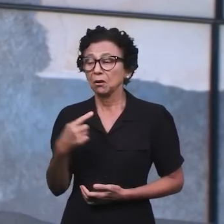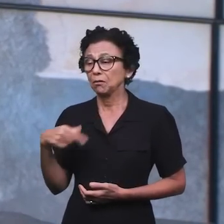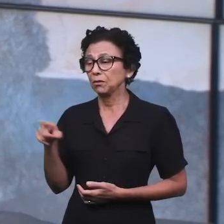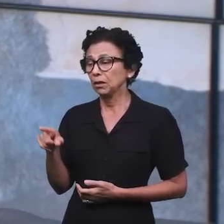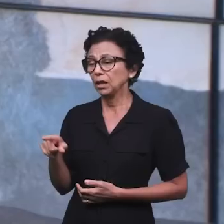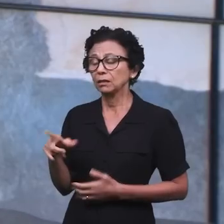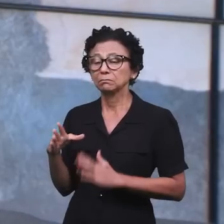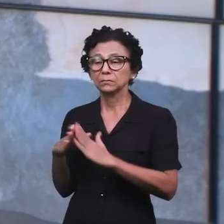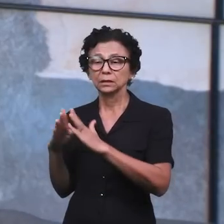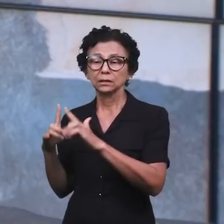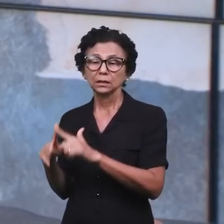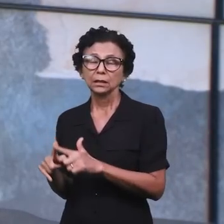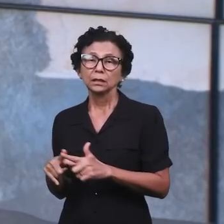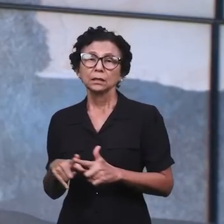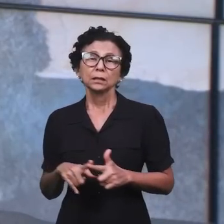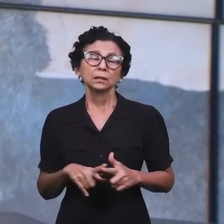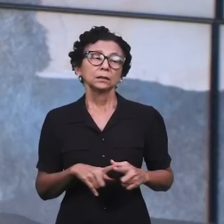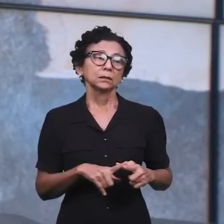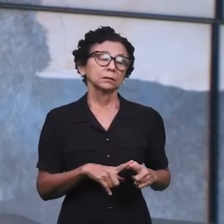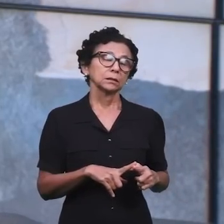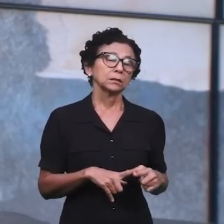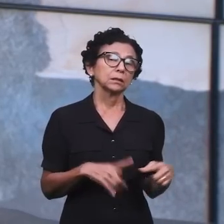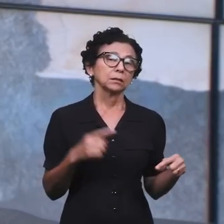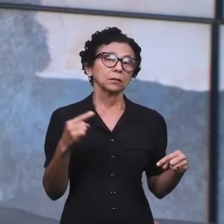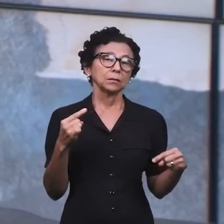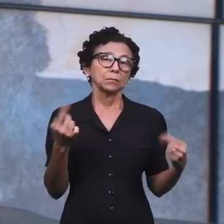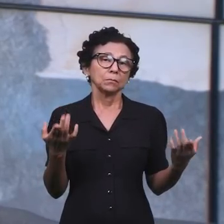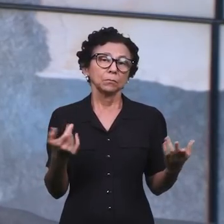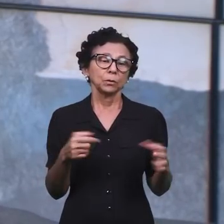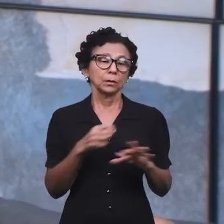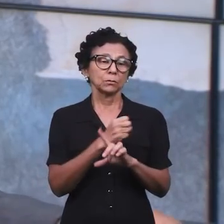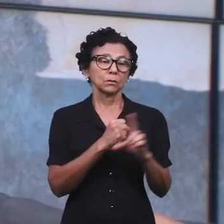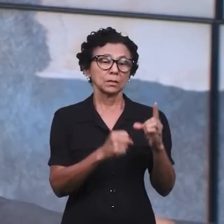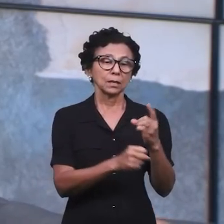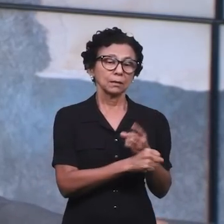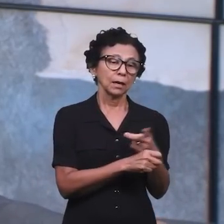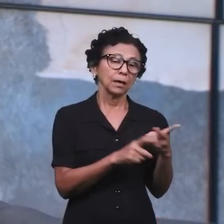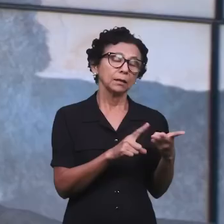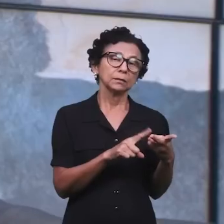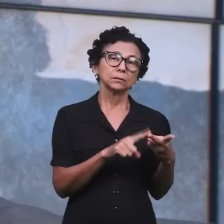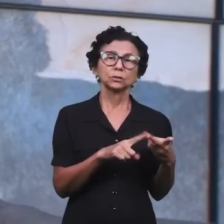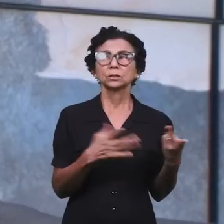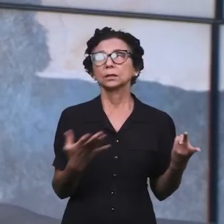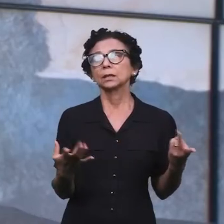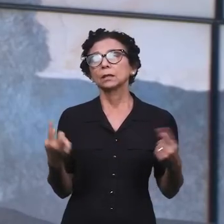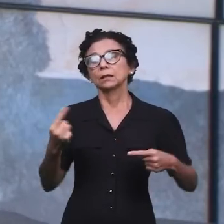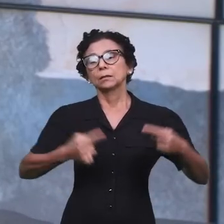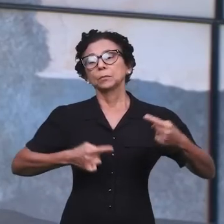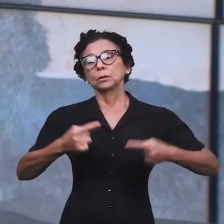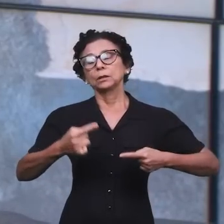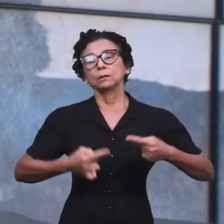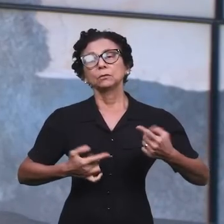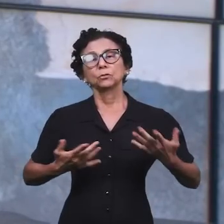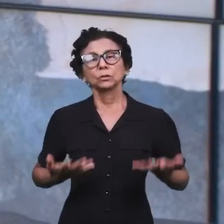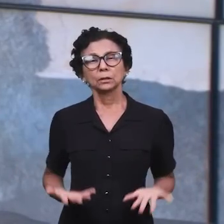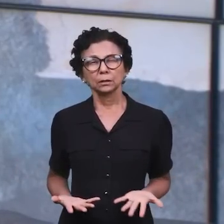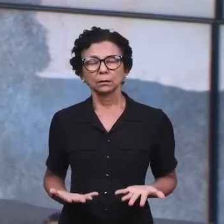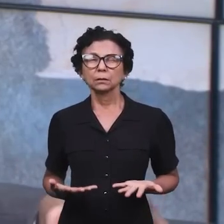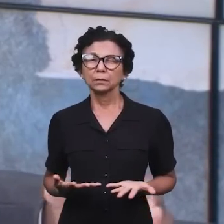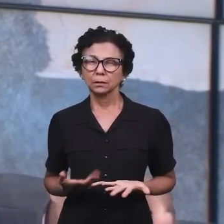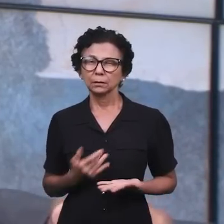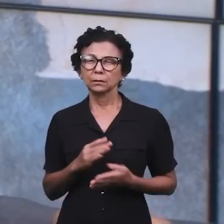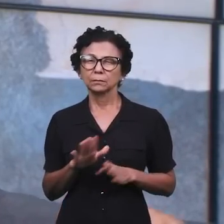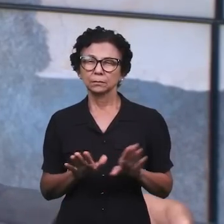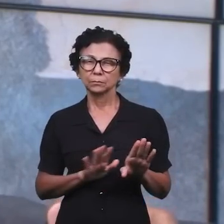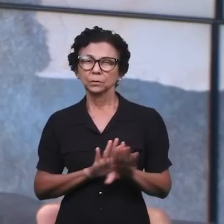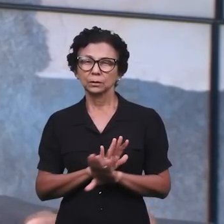política, conveniência social, porque quem é que iria querer ficar contra o império? Então,